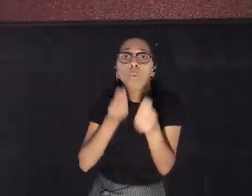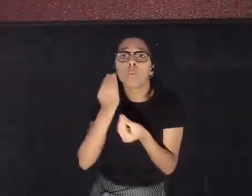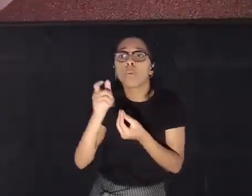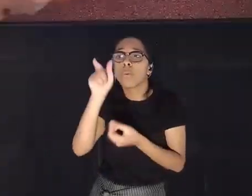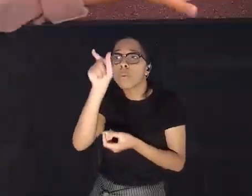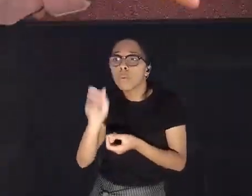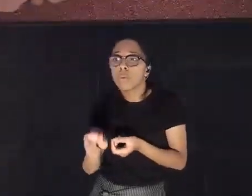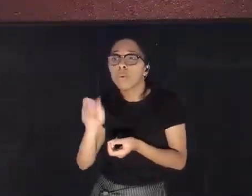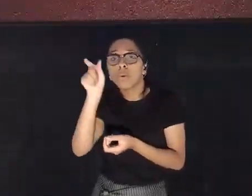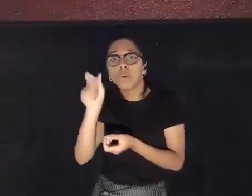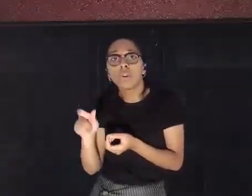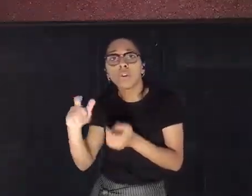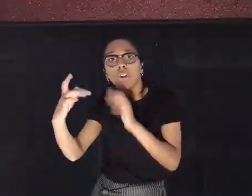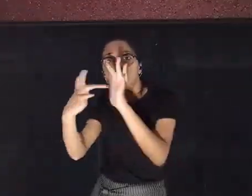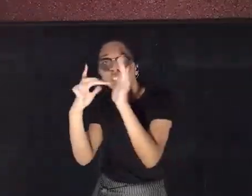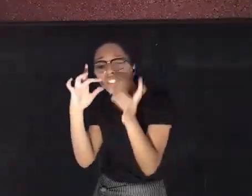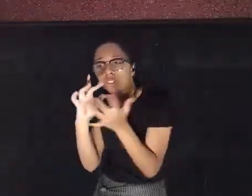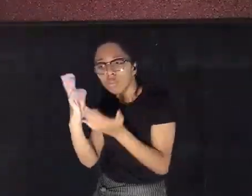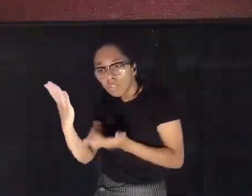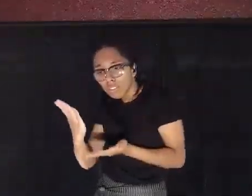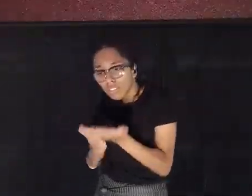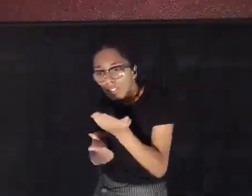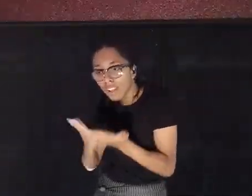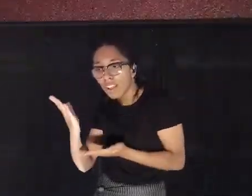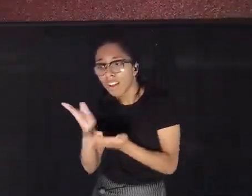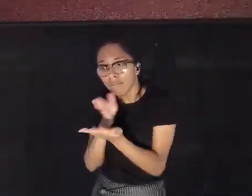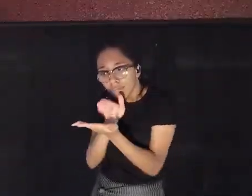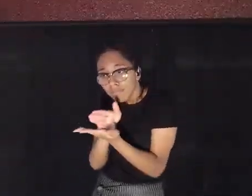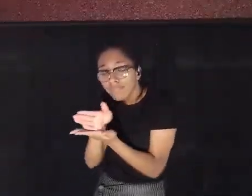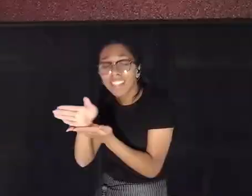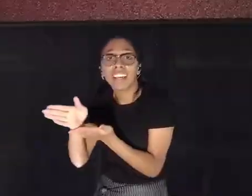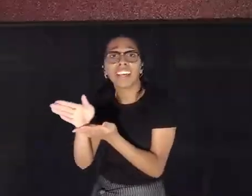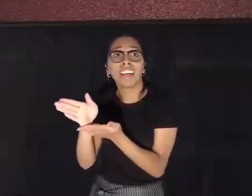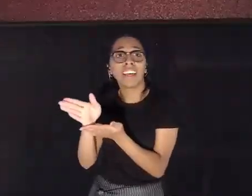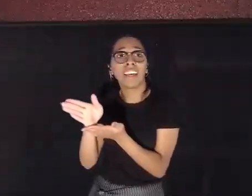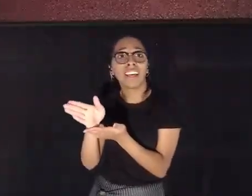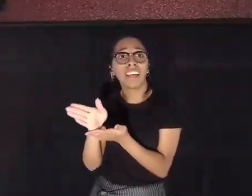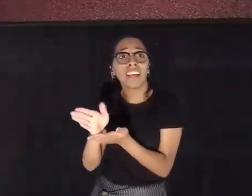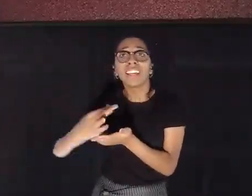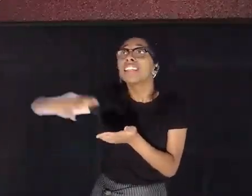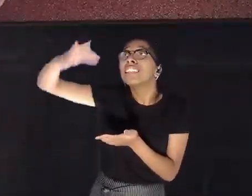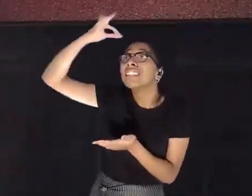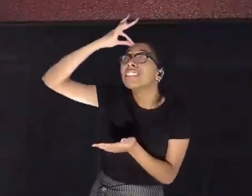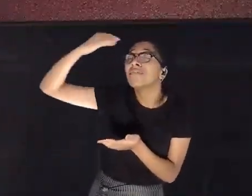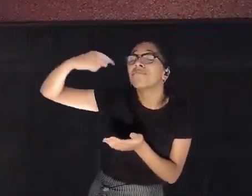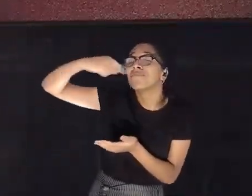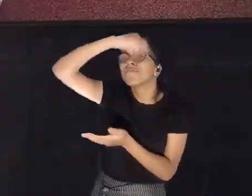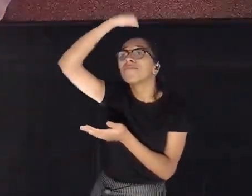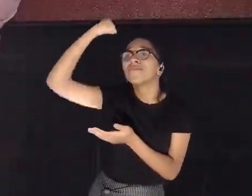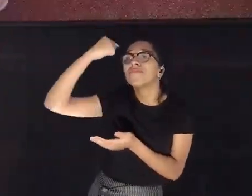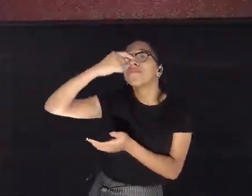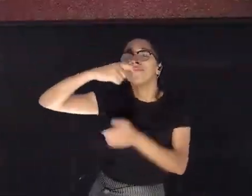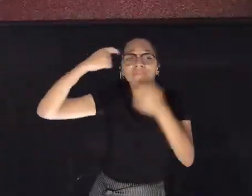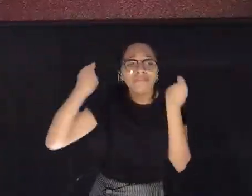não vence demônio, não aguenta cara feia. O seu nível de resistência vem do Espírito